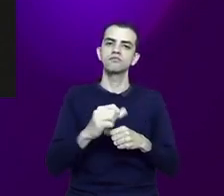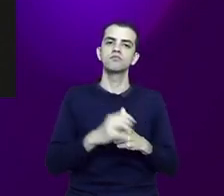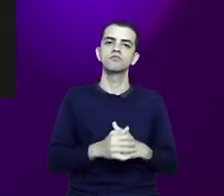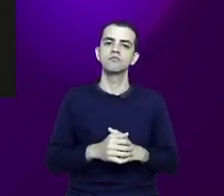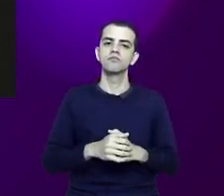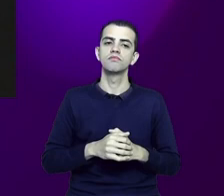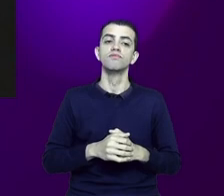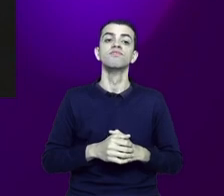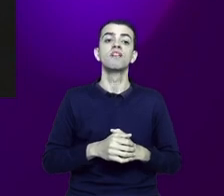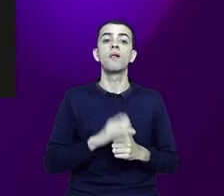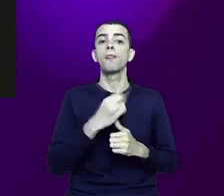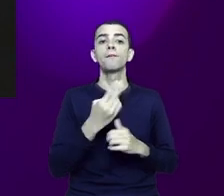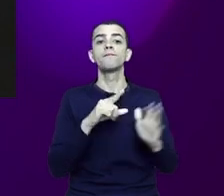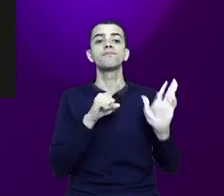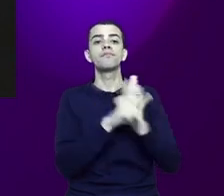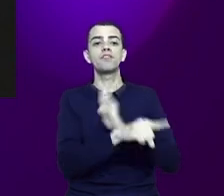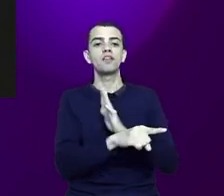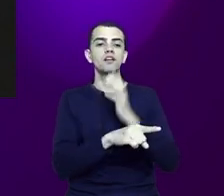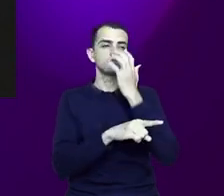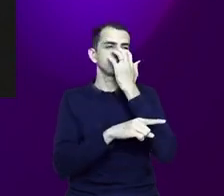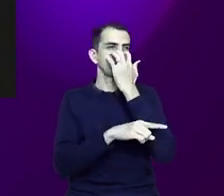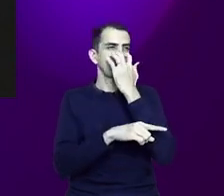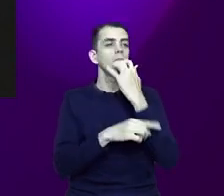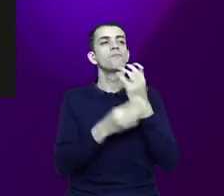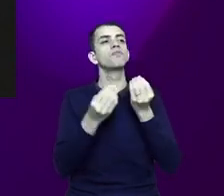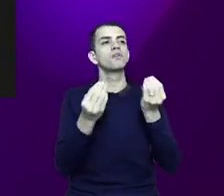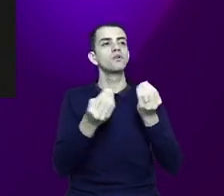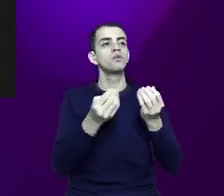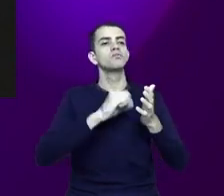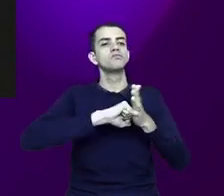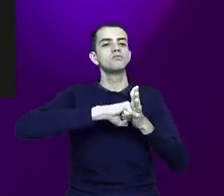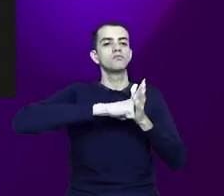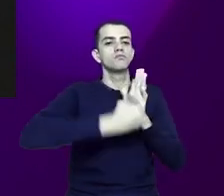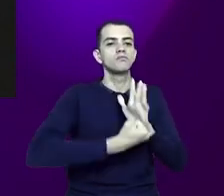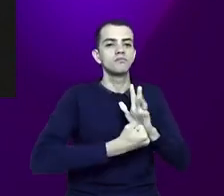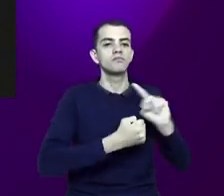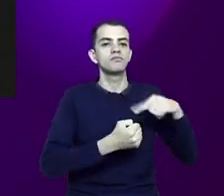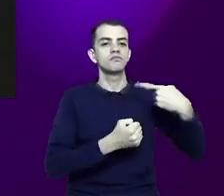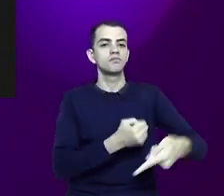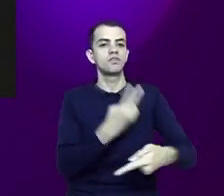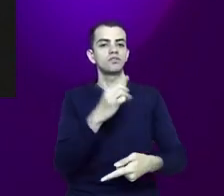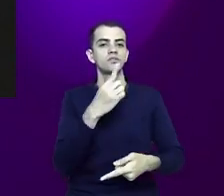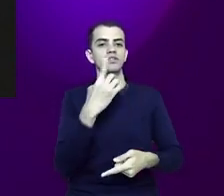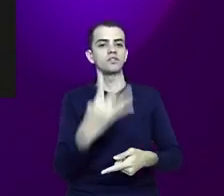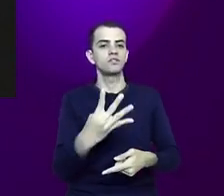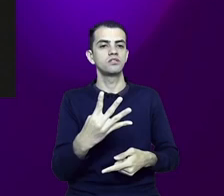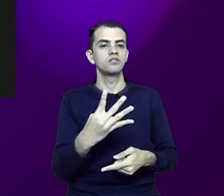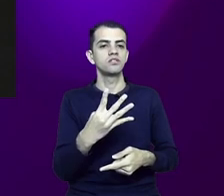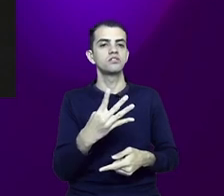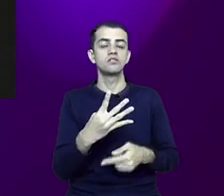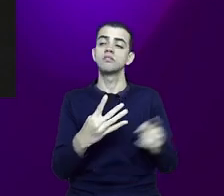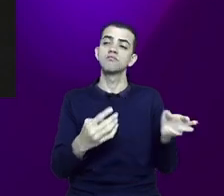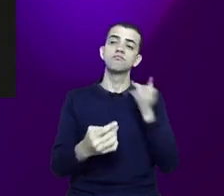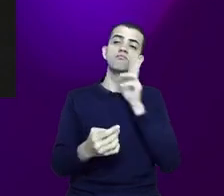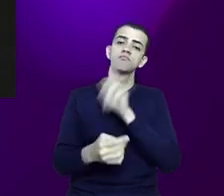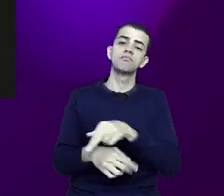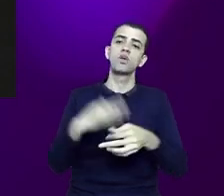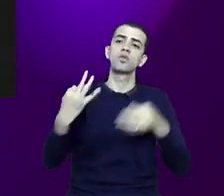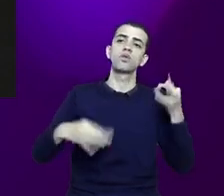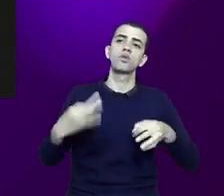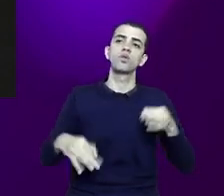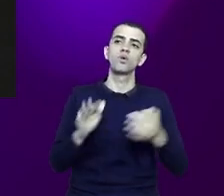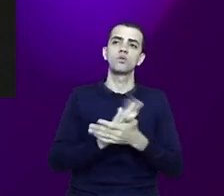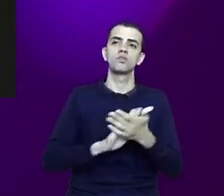o prontuário. Eu pergunto para ela como que eu estava depois da cirurgia em 2014. E ela responde que estava sem dor, a dor